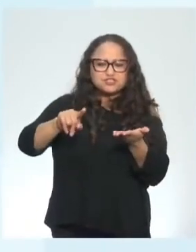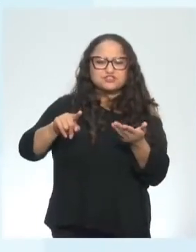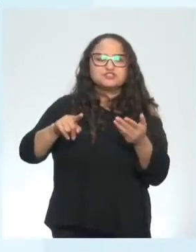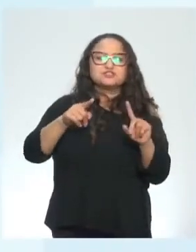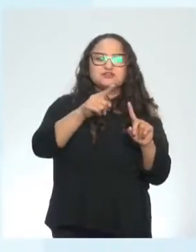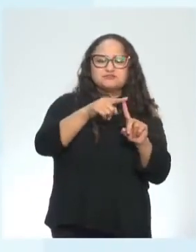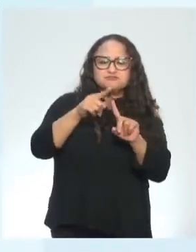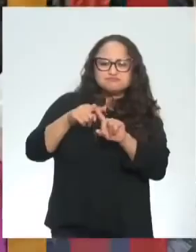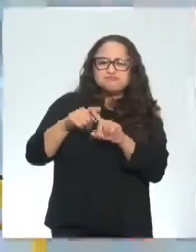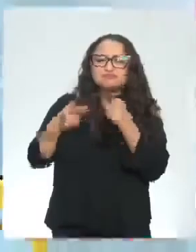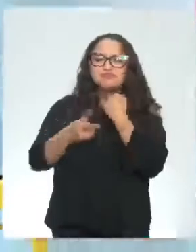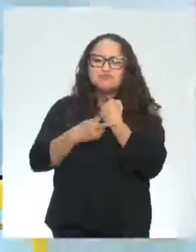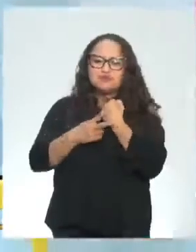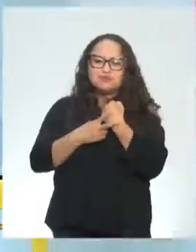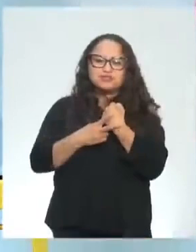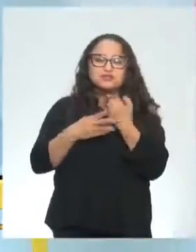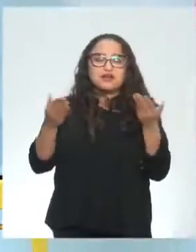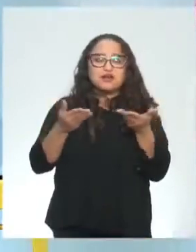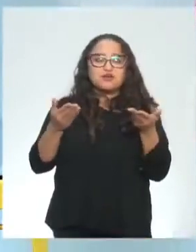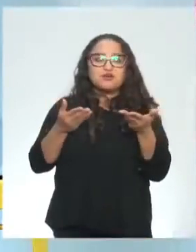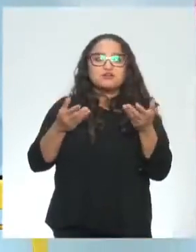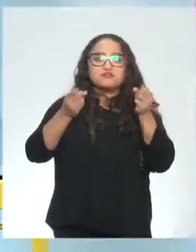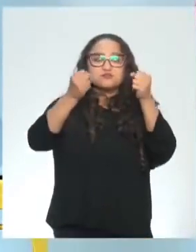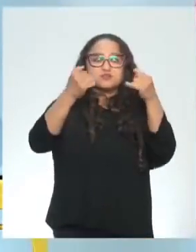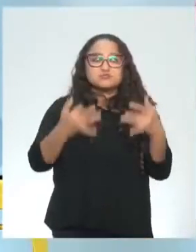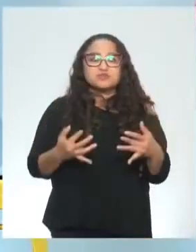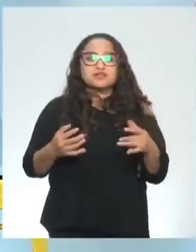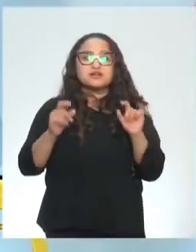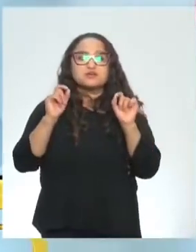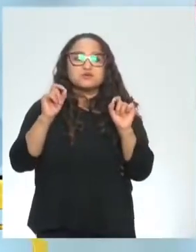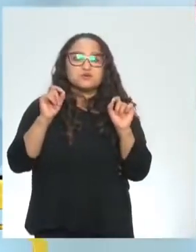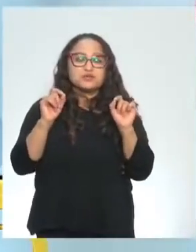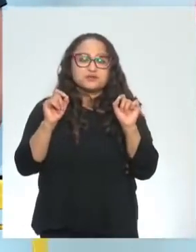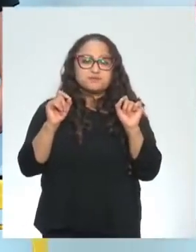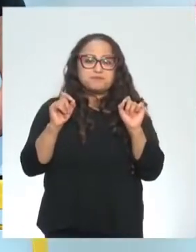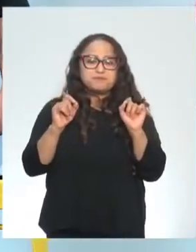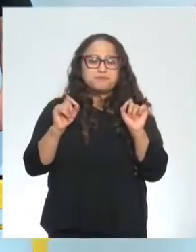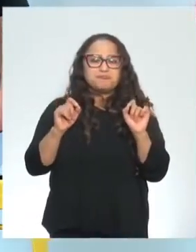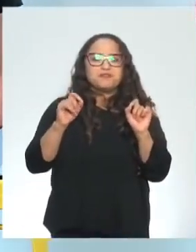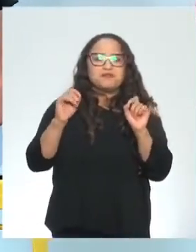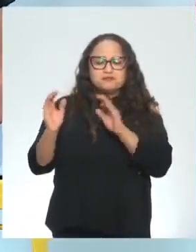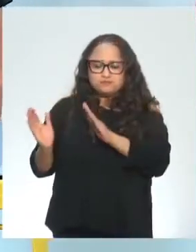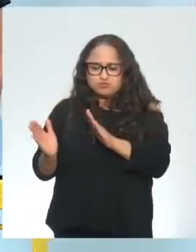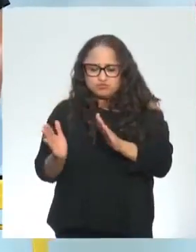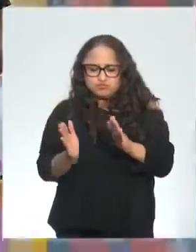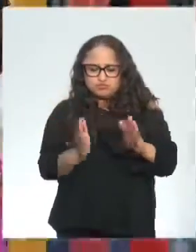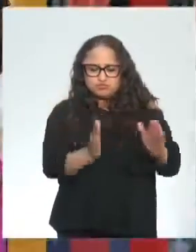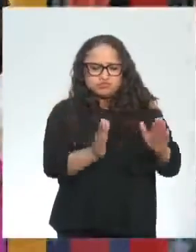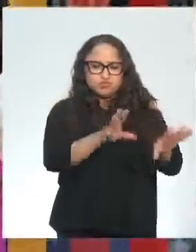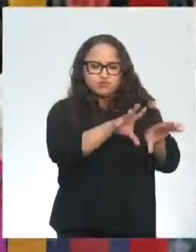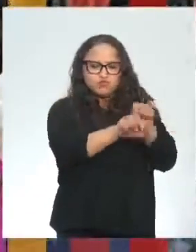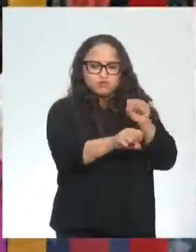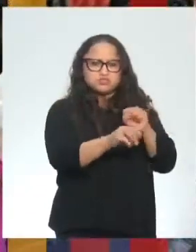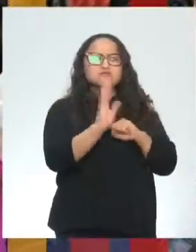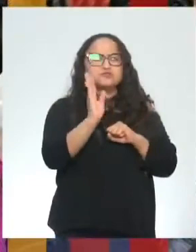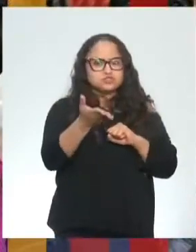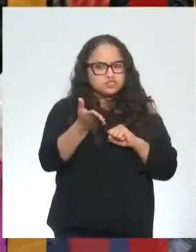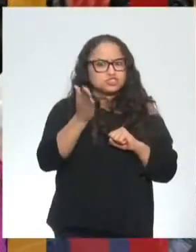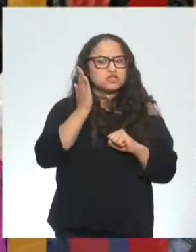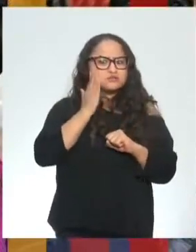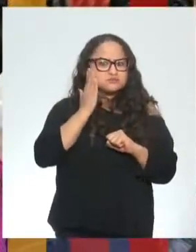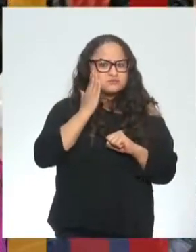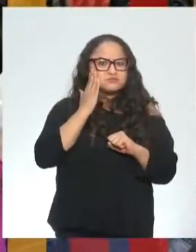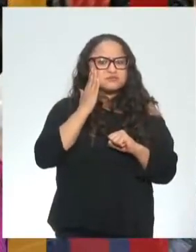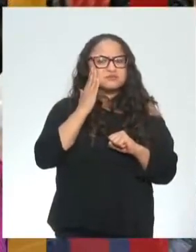verbais Pelezinho a gente vai falar um pouco agora do itinerário formativo para você e você já deve ter ouvido bastante